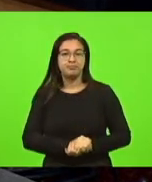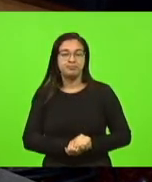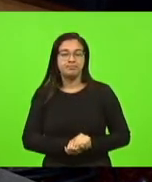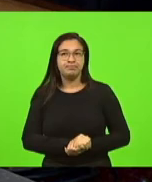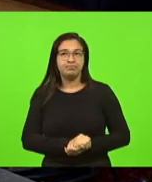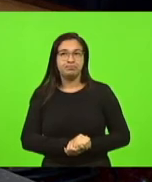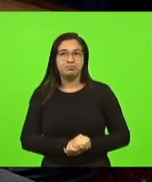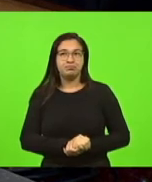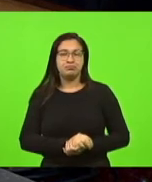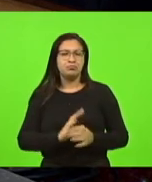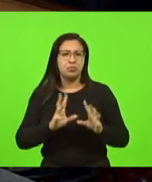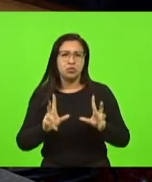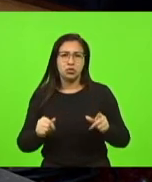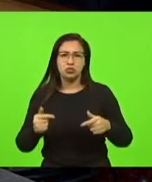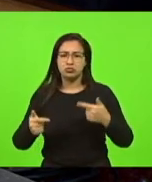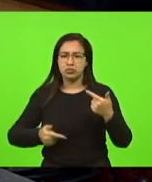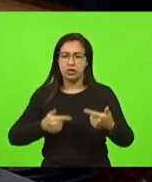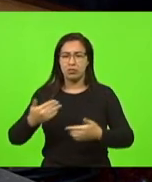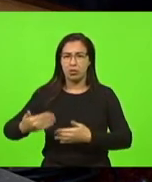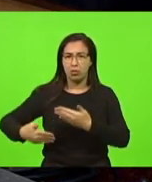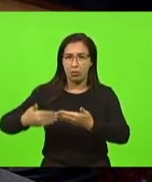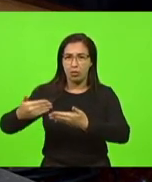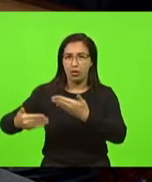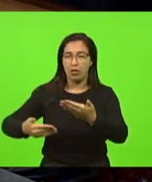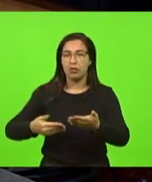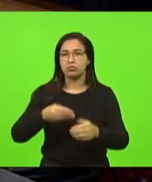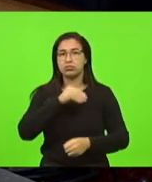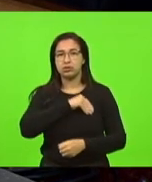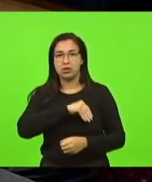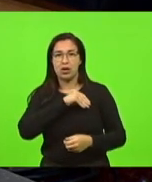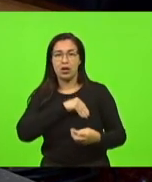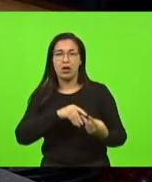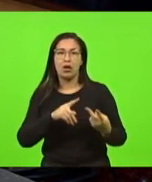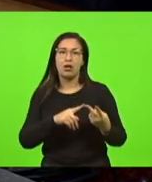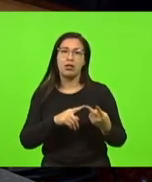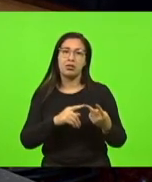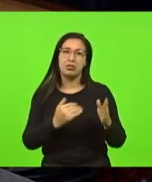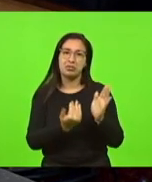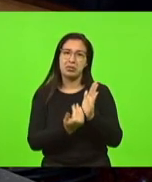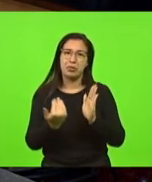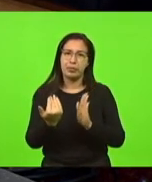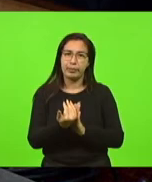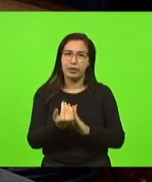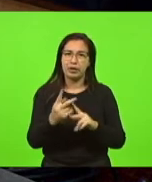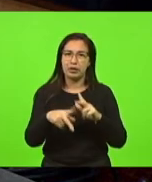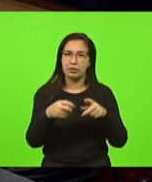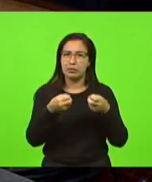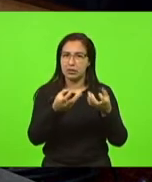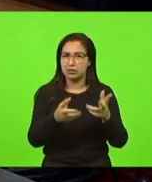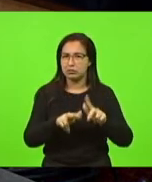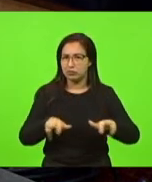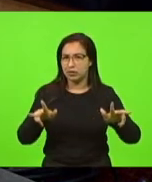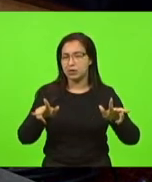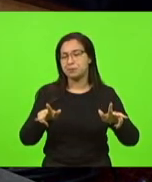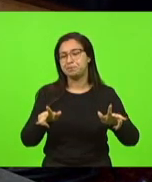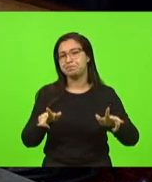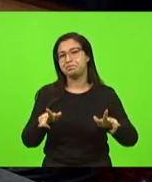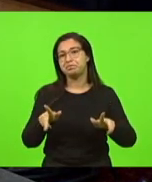do acesso, da remuneração, das gratificações, e atende com